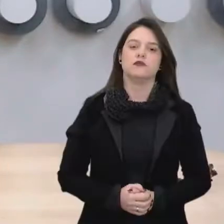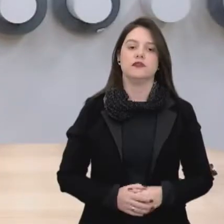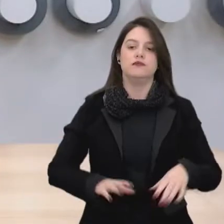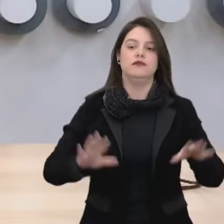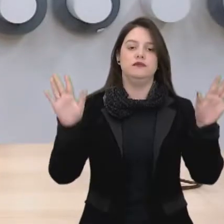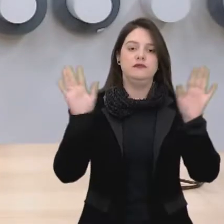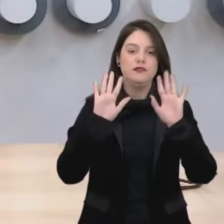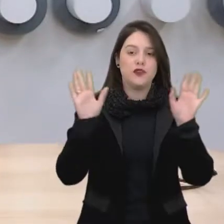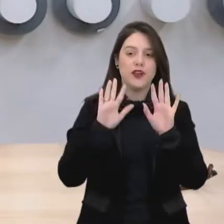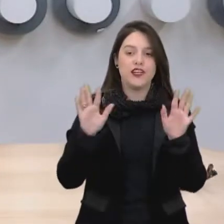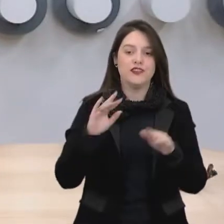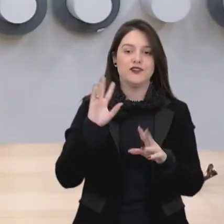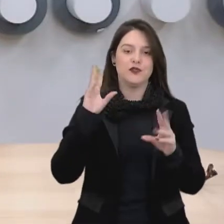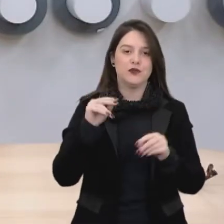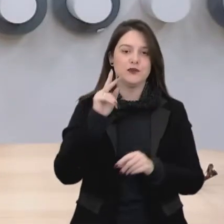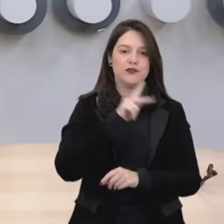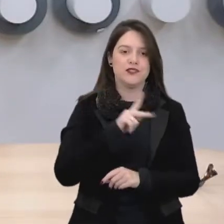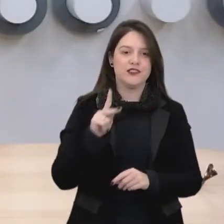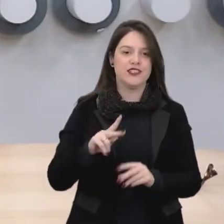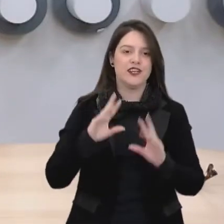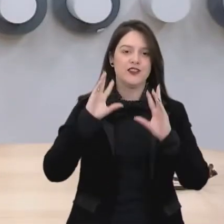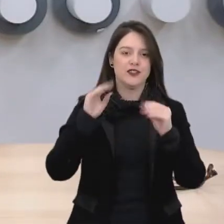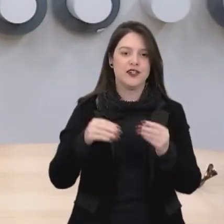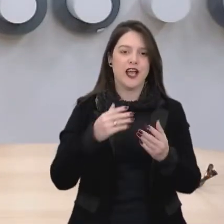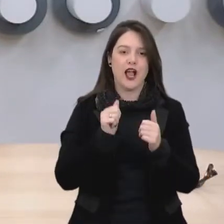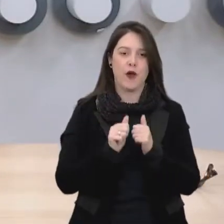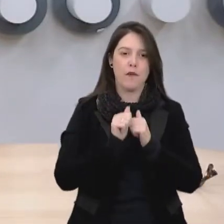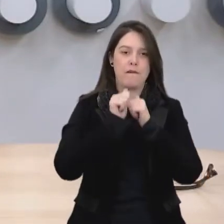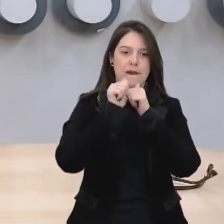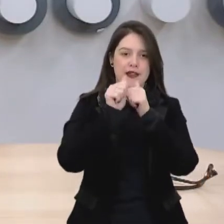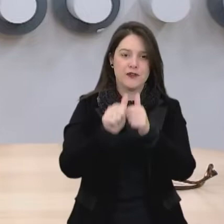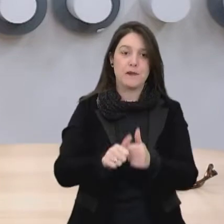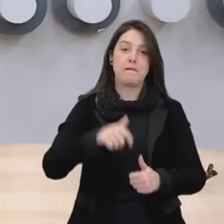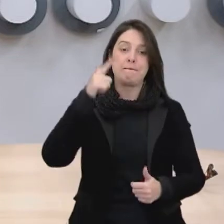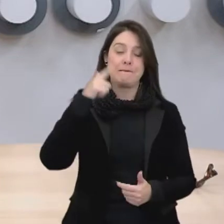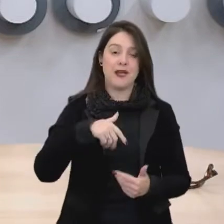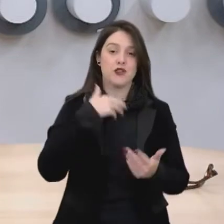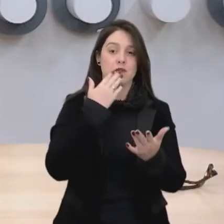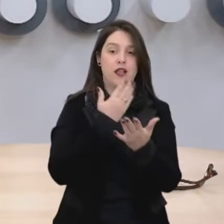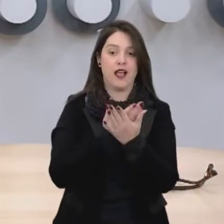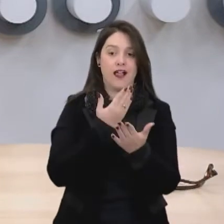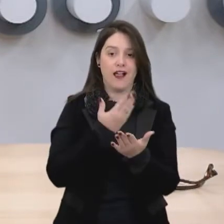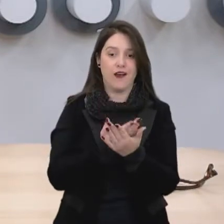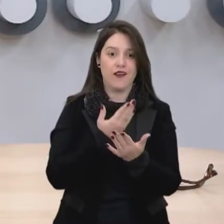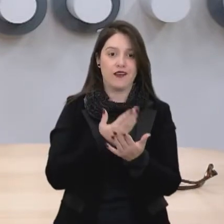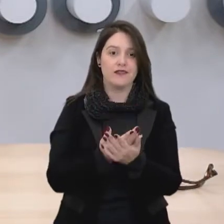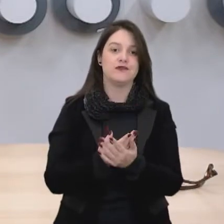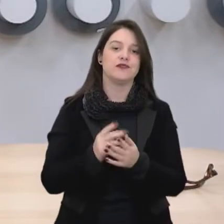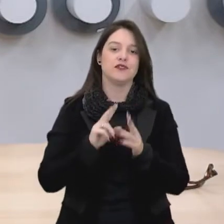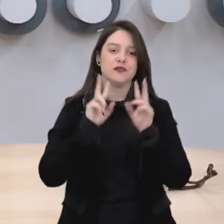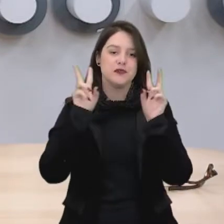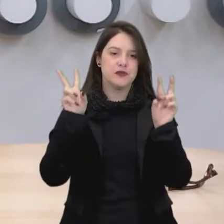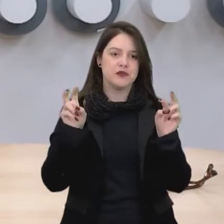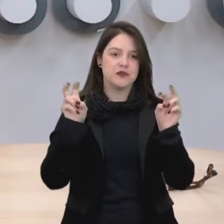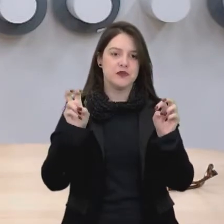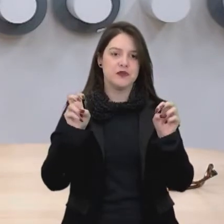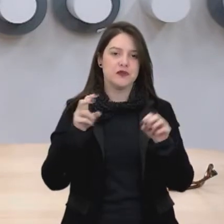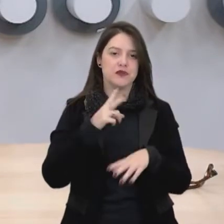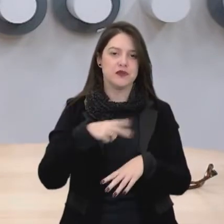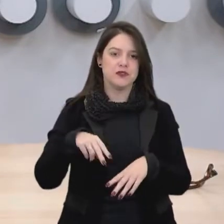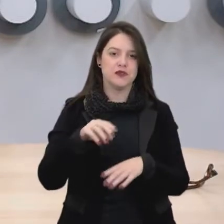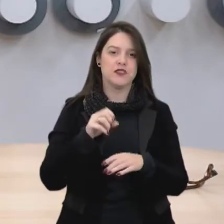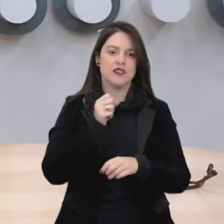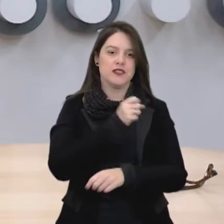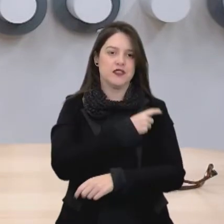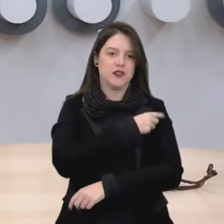Olá, alunos, professores e a todos que irão acompanhar a mais essa aula aí para a segunda série do ensino